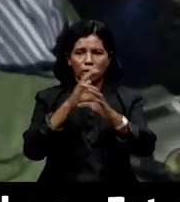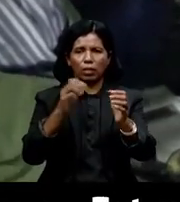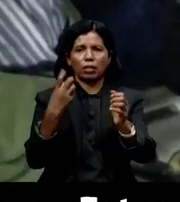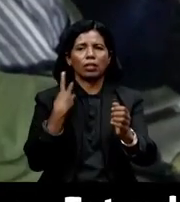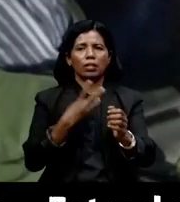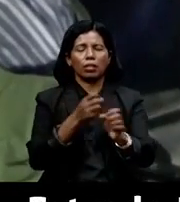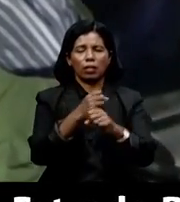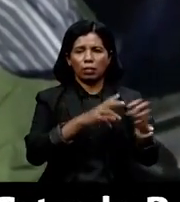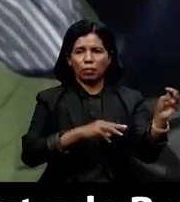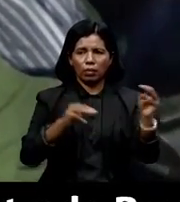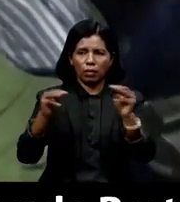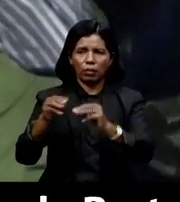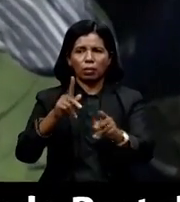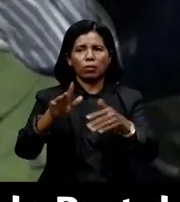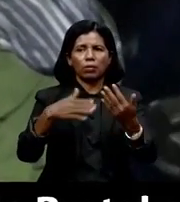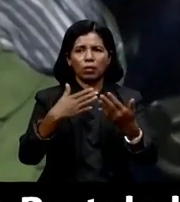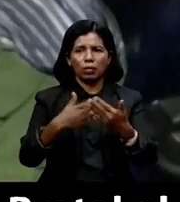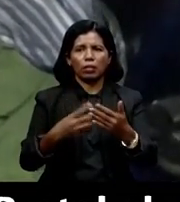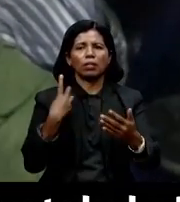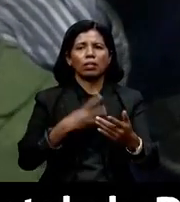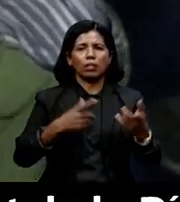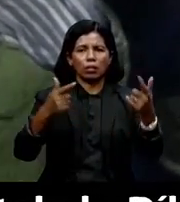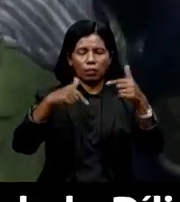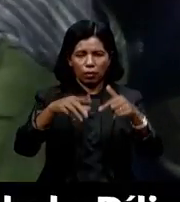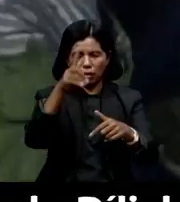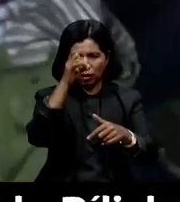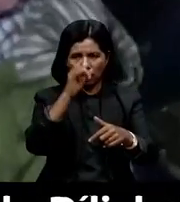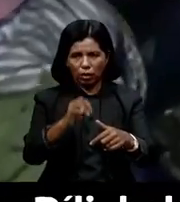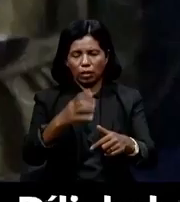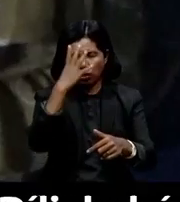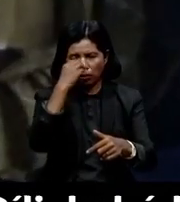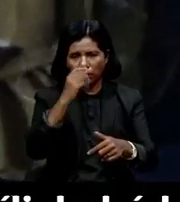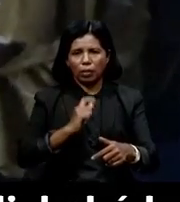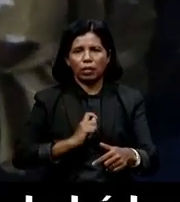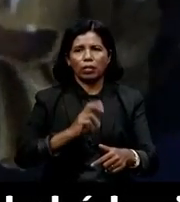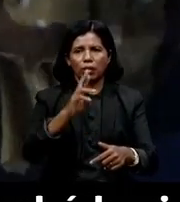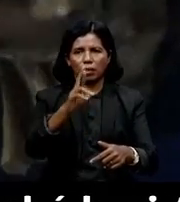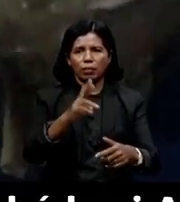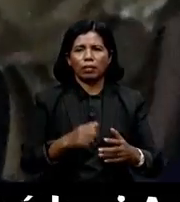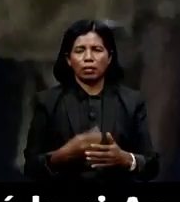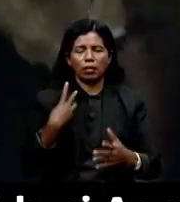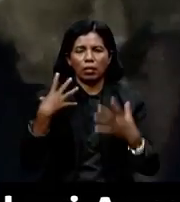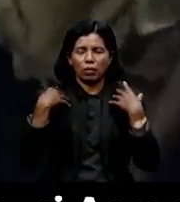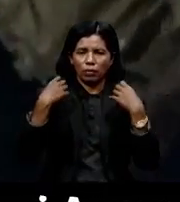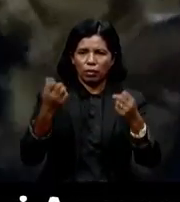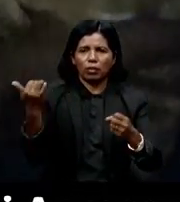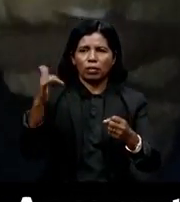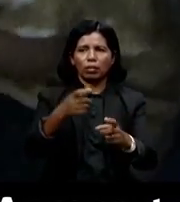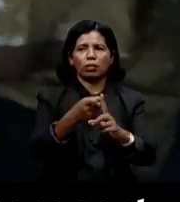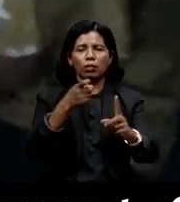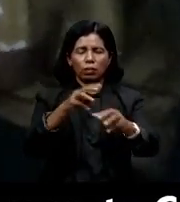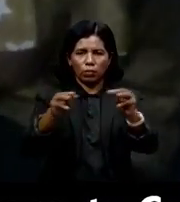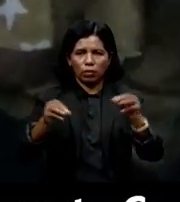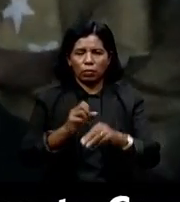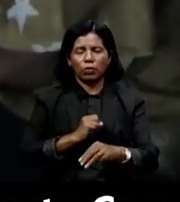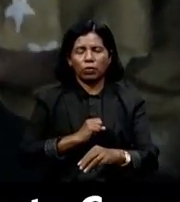halo mobilização ho prekrino se ne be maka oni tamai ya capital dele to bai tibar e de nem kita nia força se ne be maka usi município